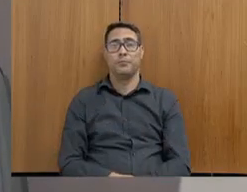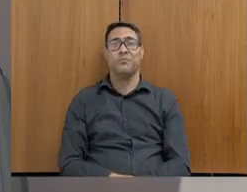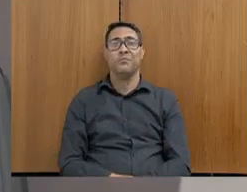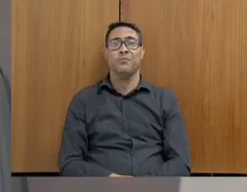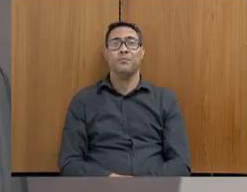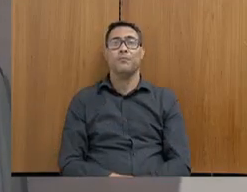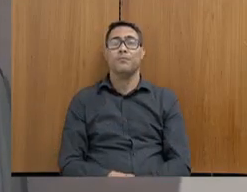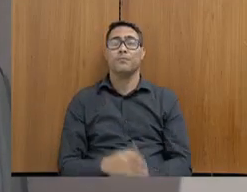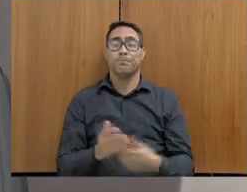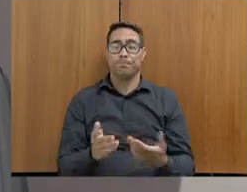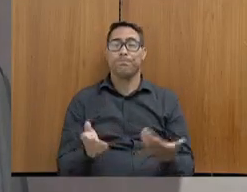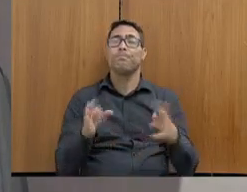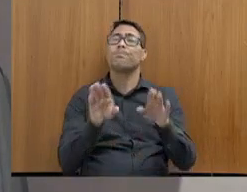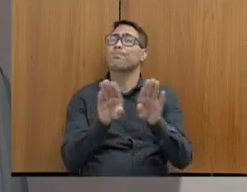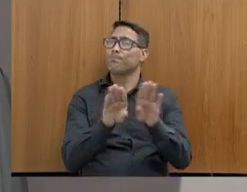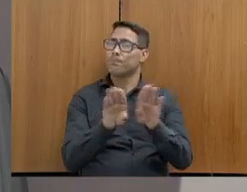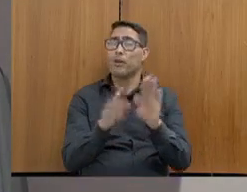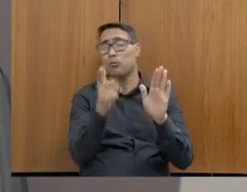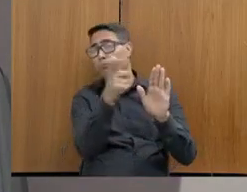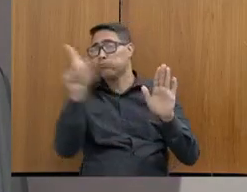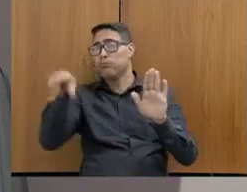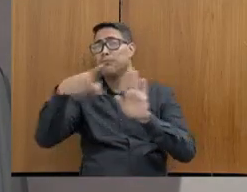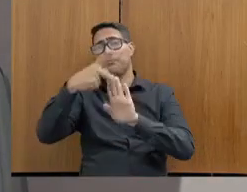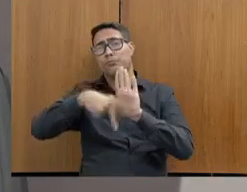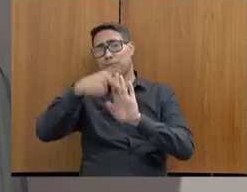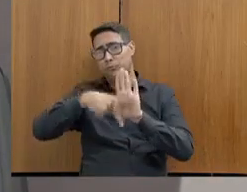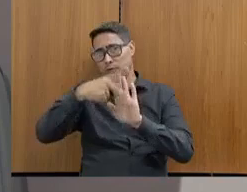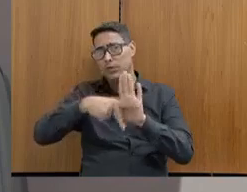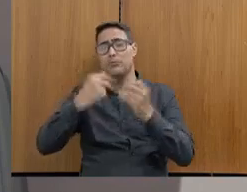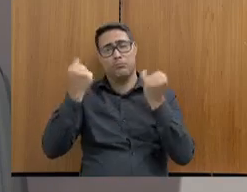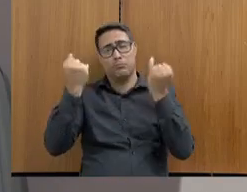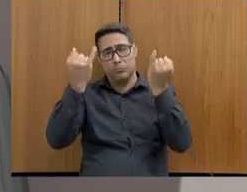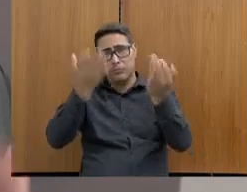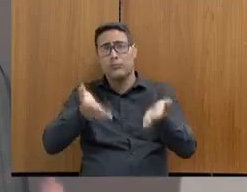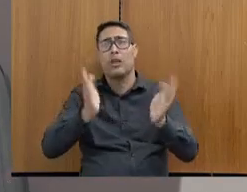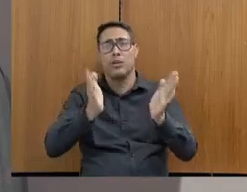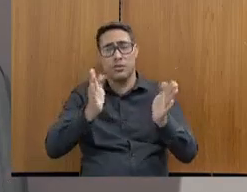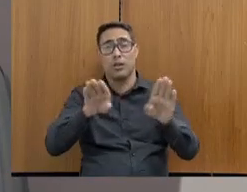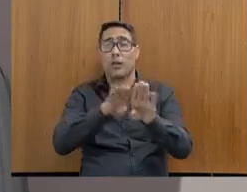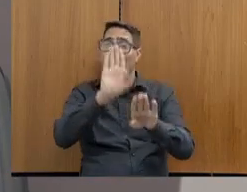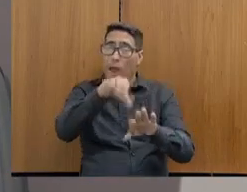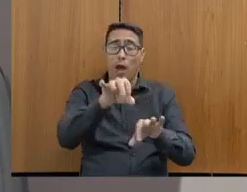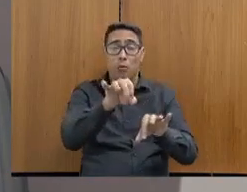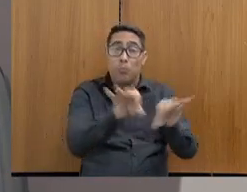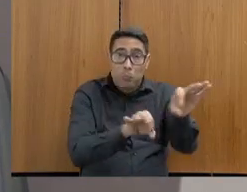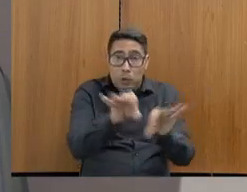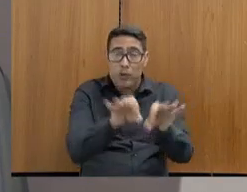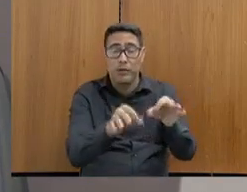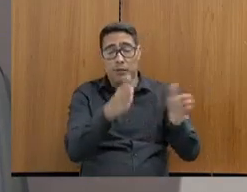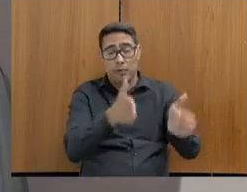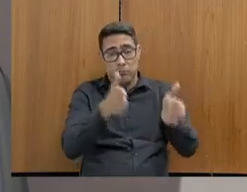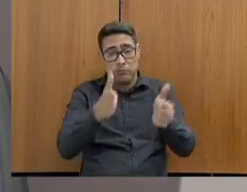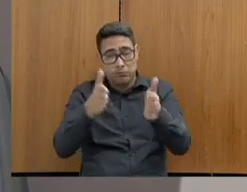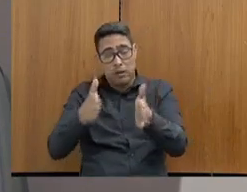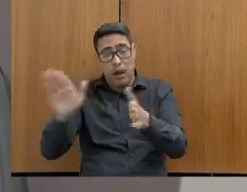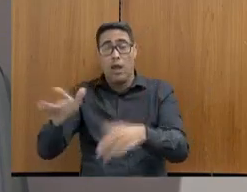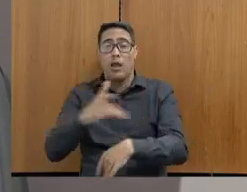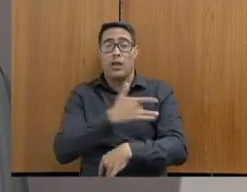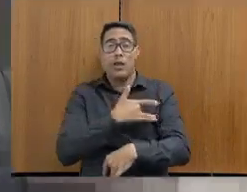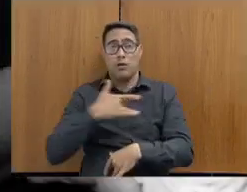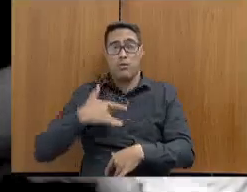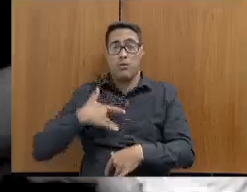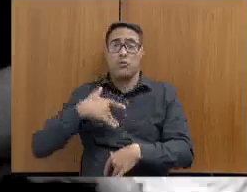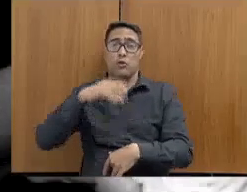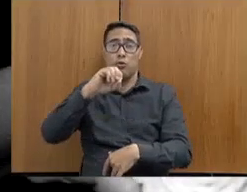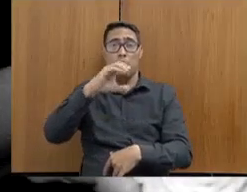é e né um outro projeto né Como já disse que na verdade tem o projeto é um processo também que a promoção de saúde ocupacional com